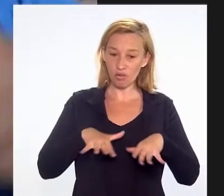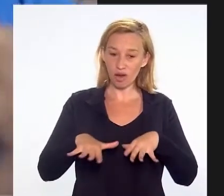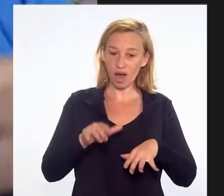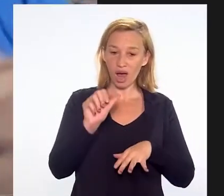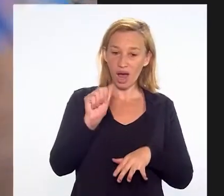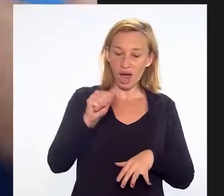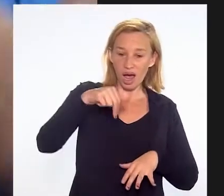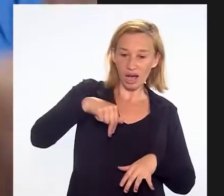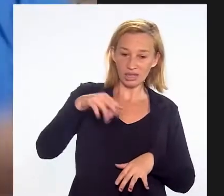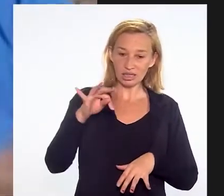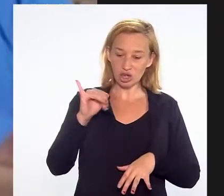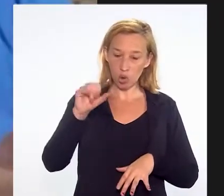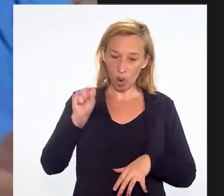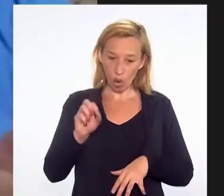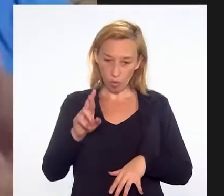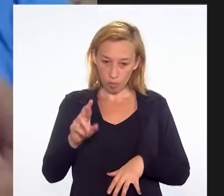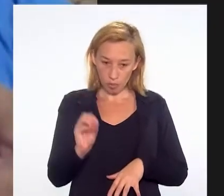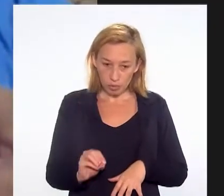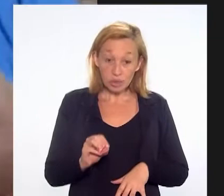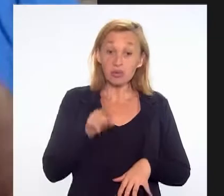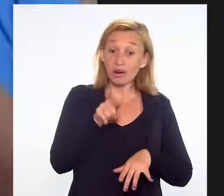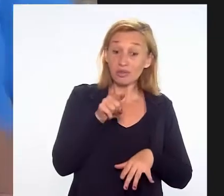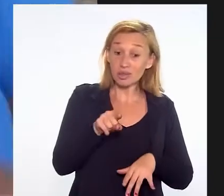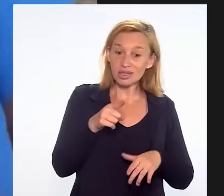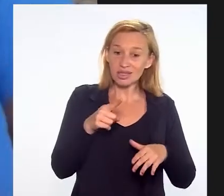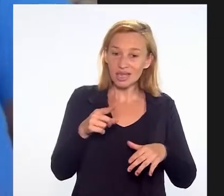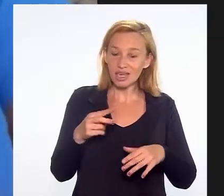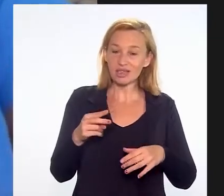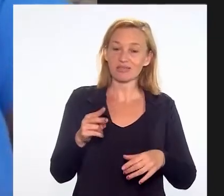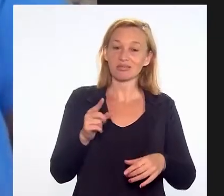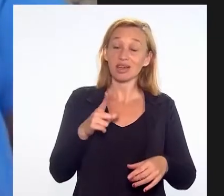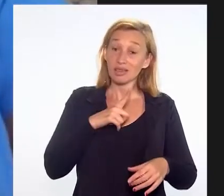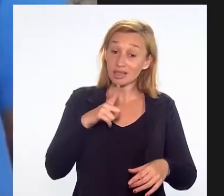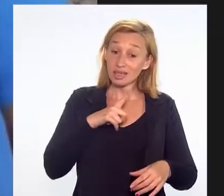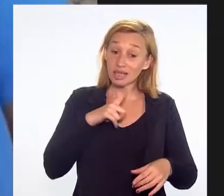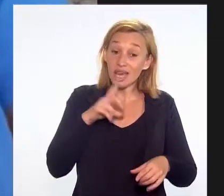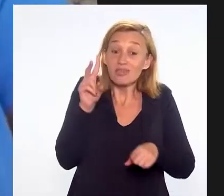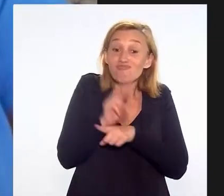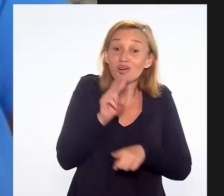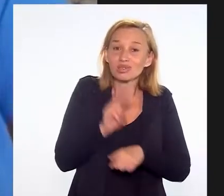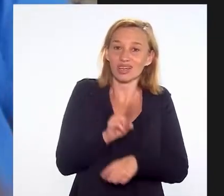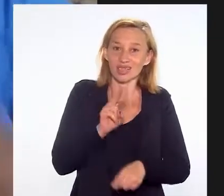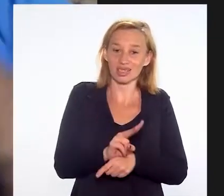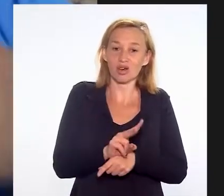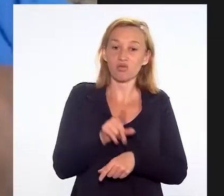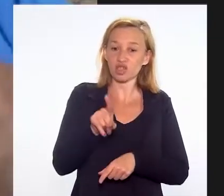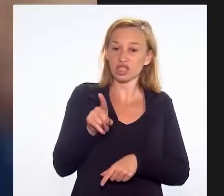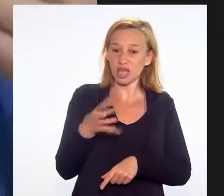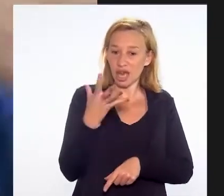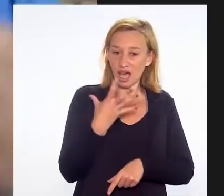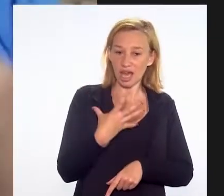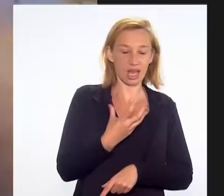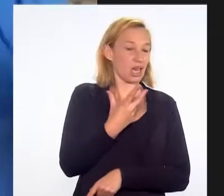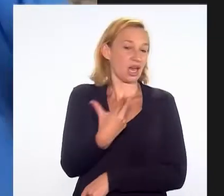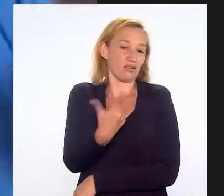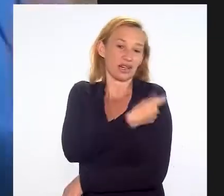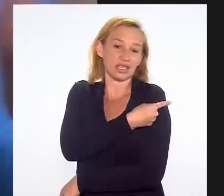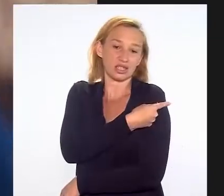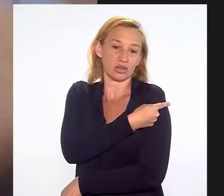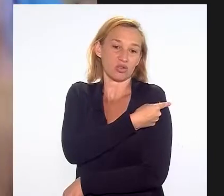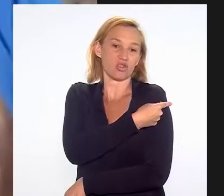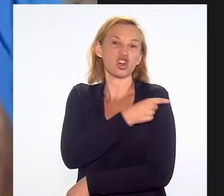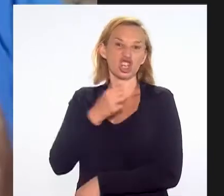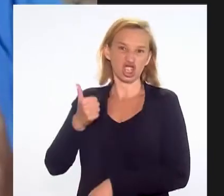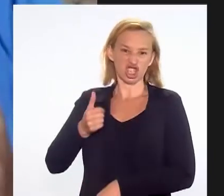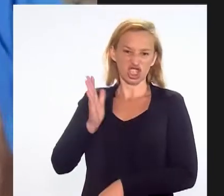para que ele desenvolva os anticorpos para você se proteger de uma infecção. E, portanto, a partir do momento que você